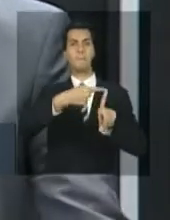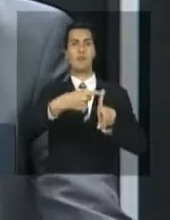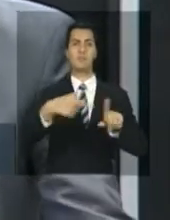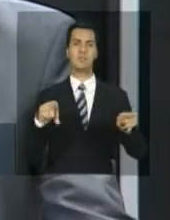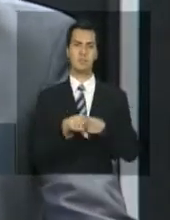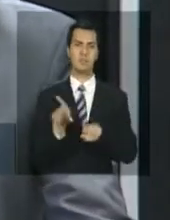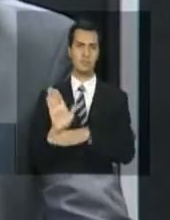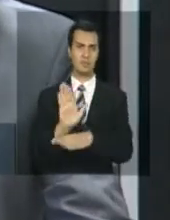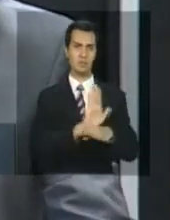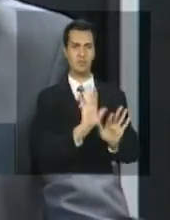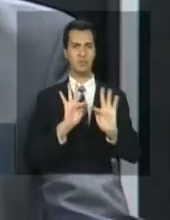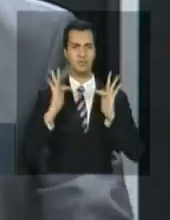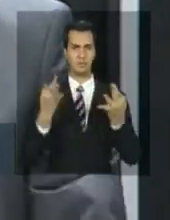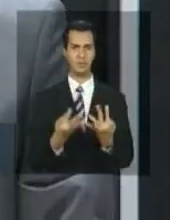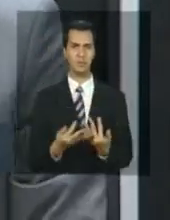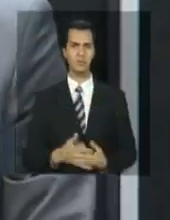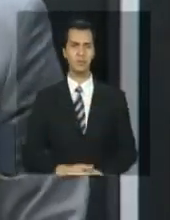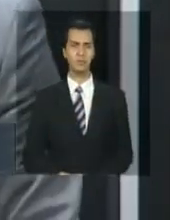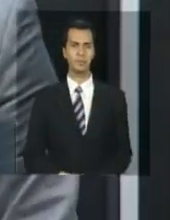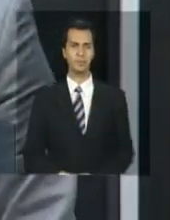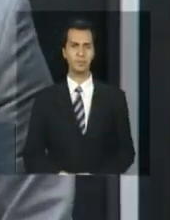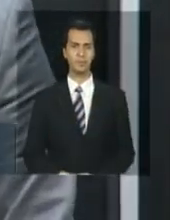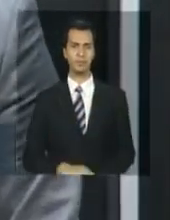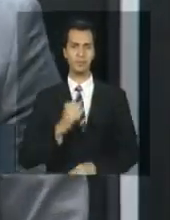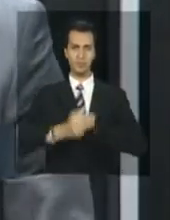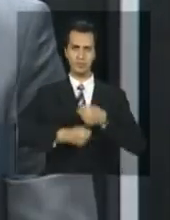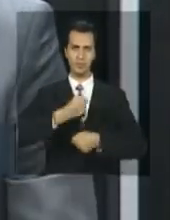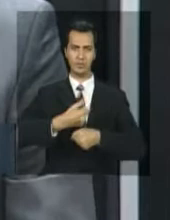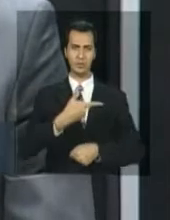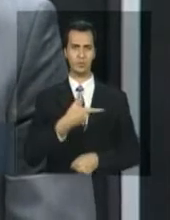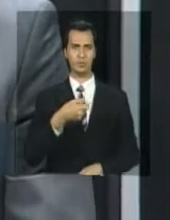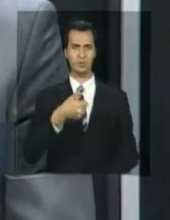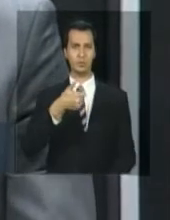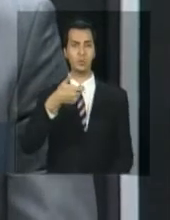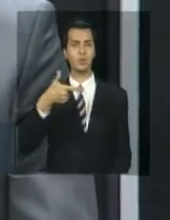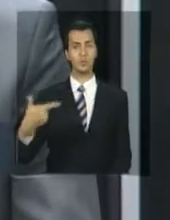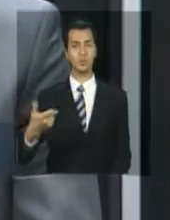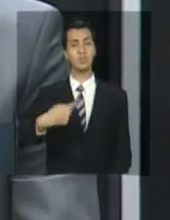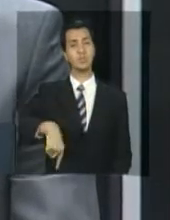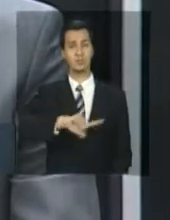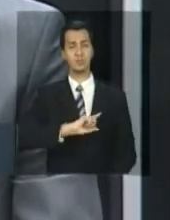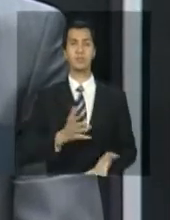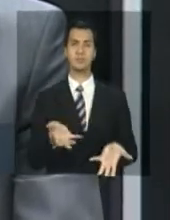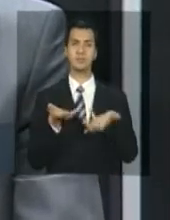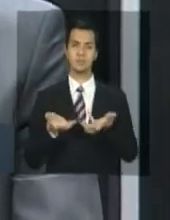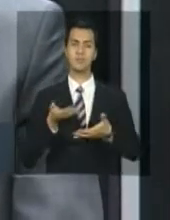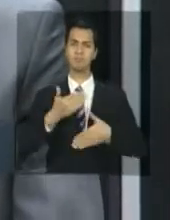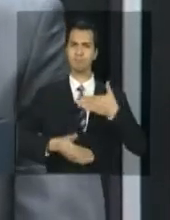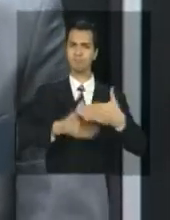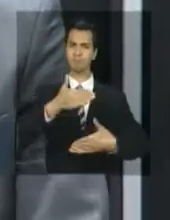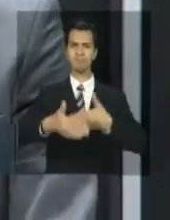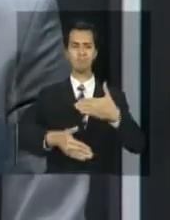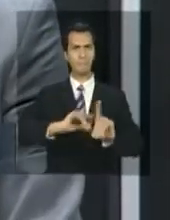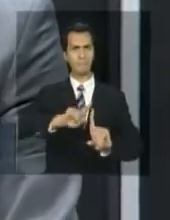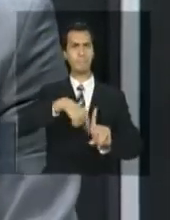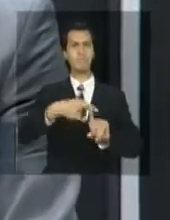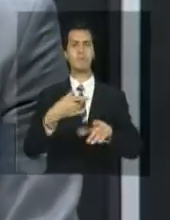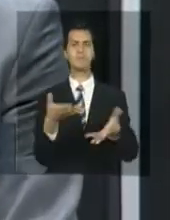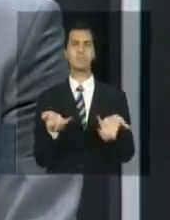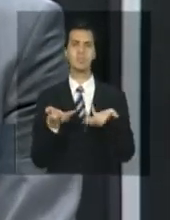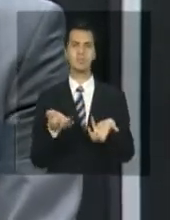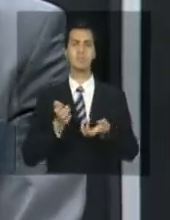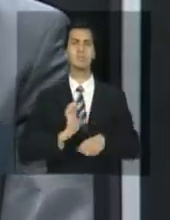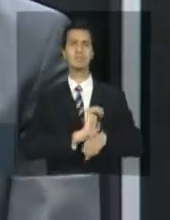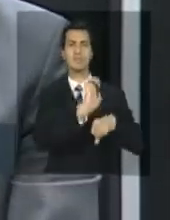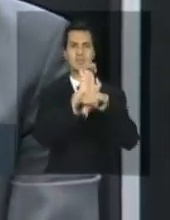famílias. Em 2012, queremos avançar ainda mais nessas parcerias, integrar